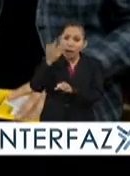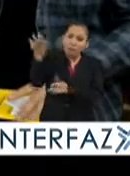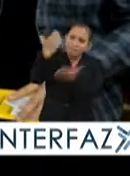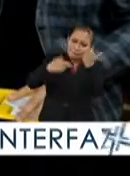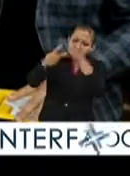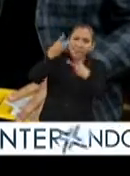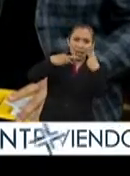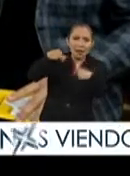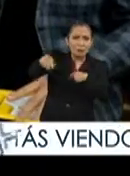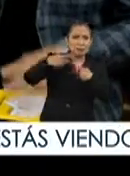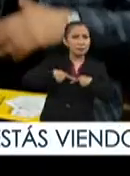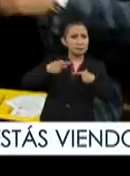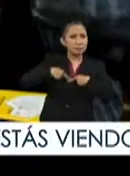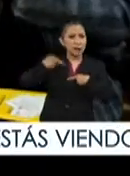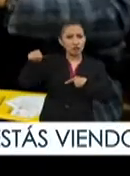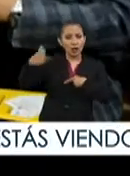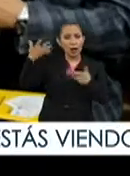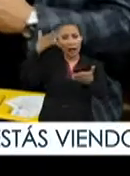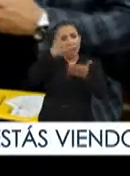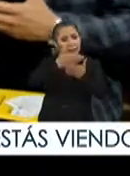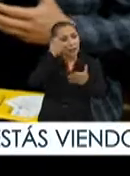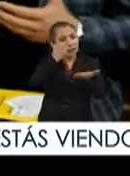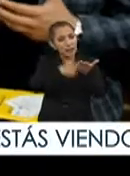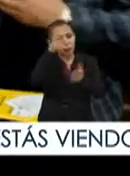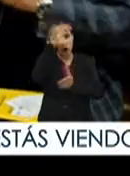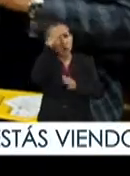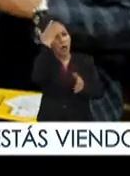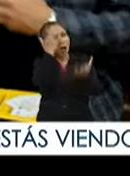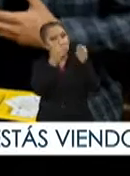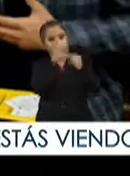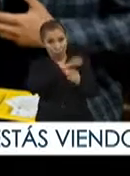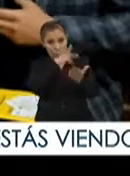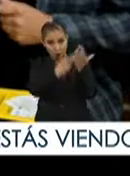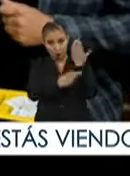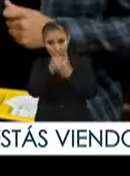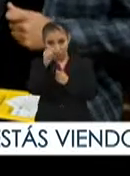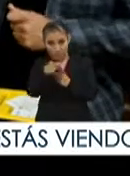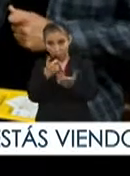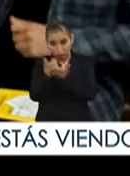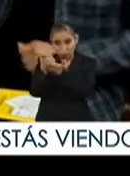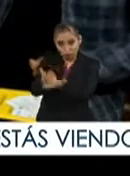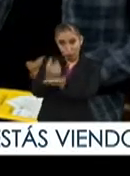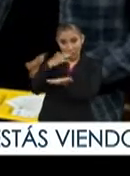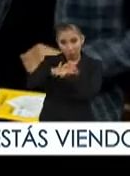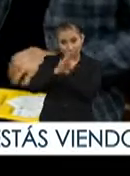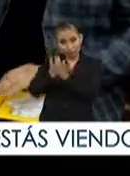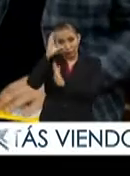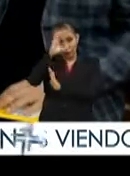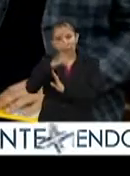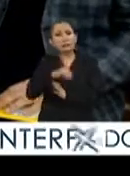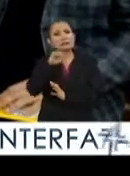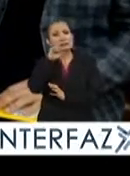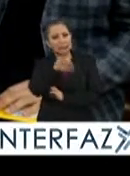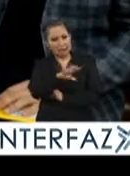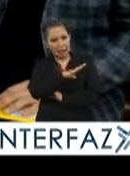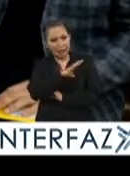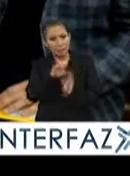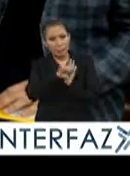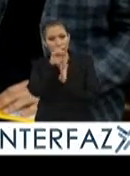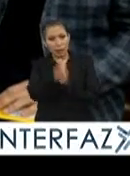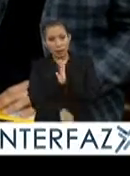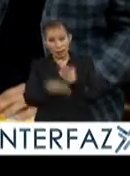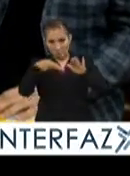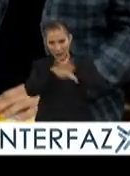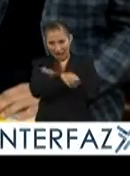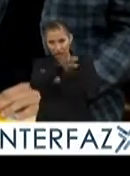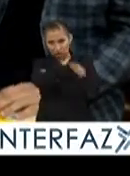más gente se desarrolle dentro de la cultura. ¿Existen programas de ese estilo? Sim, temos, além desse, por exemplo, esse do